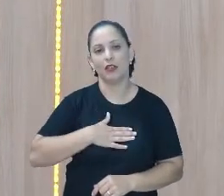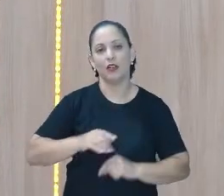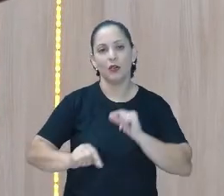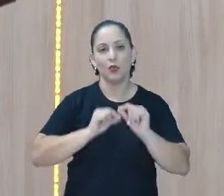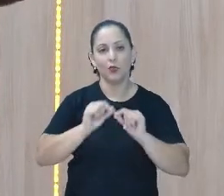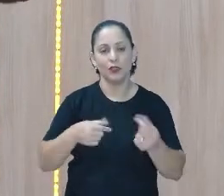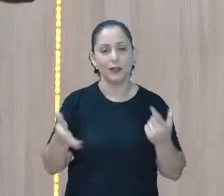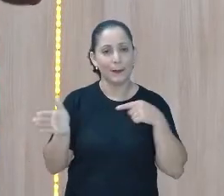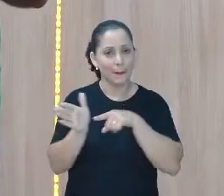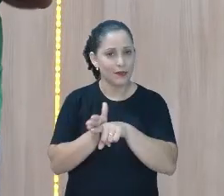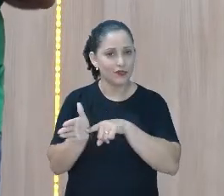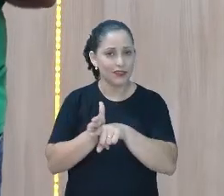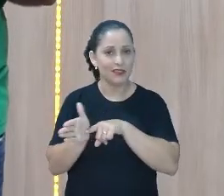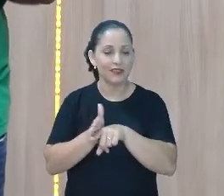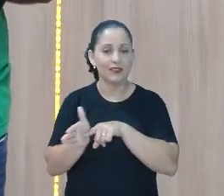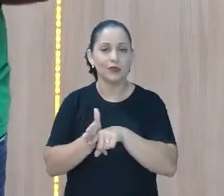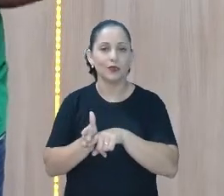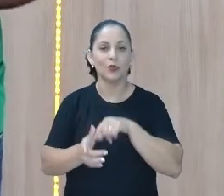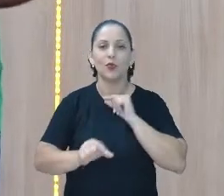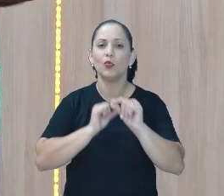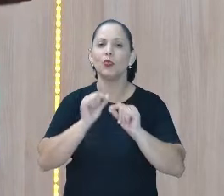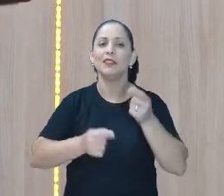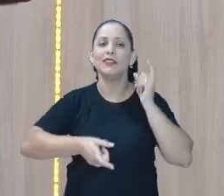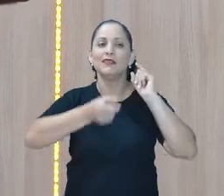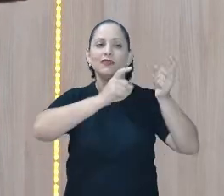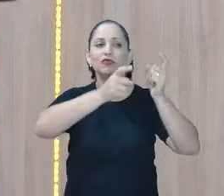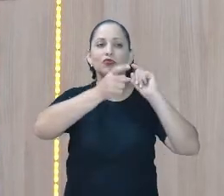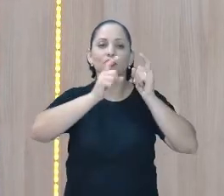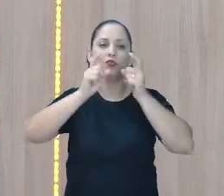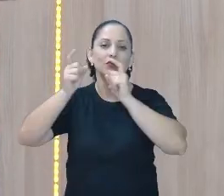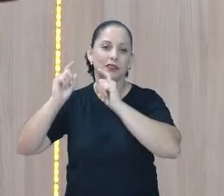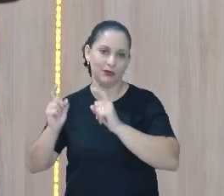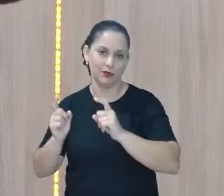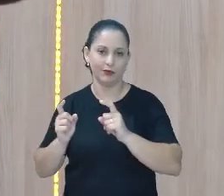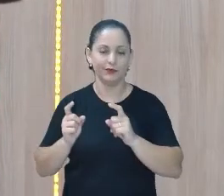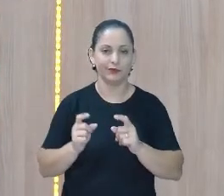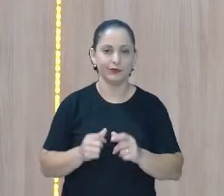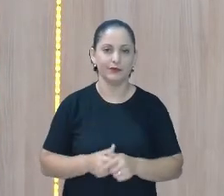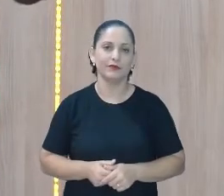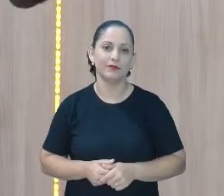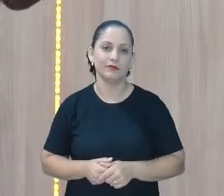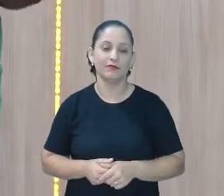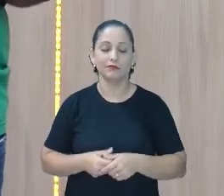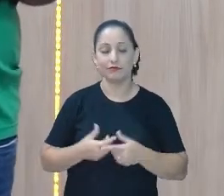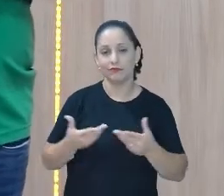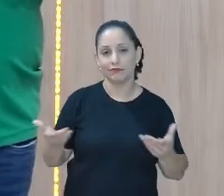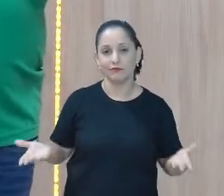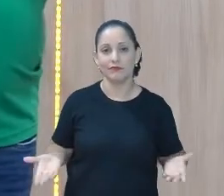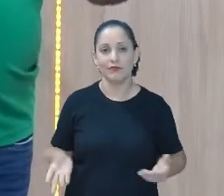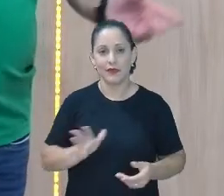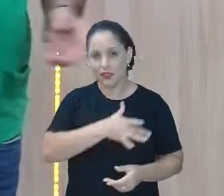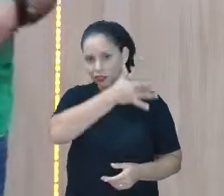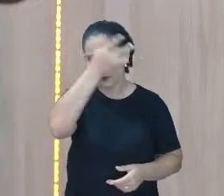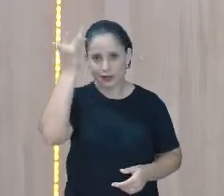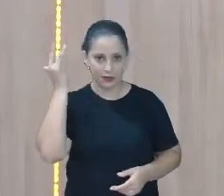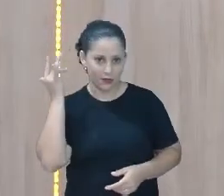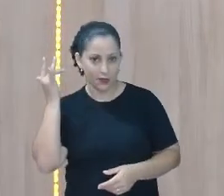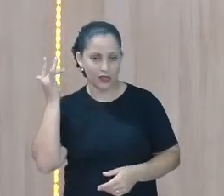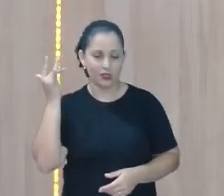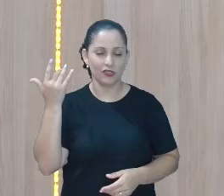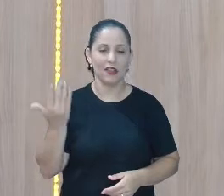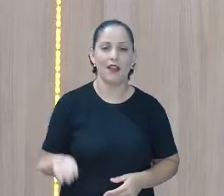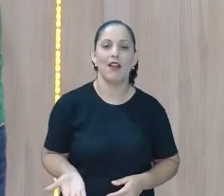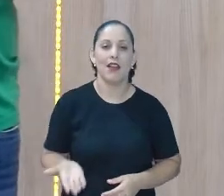está pesquisando, do que você está discutindo no momento, certo? Então, aí o pessoal